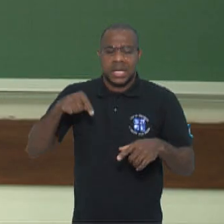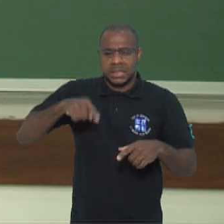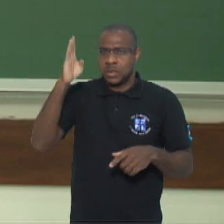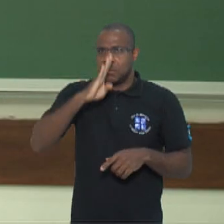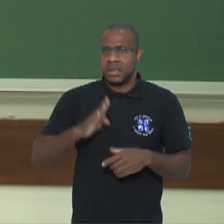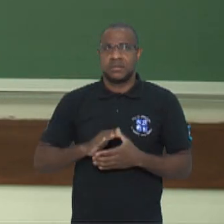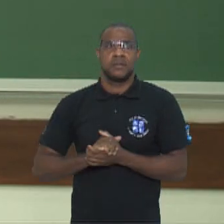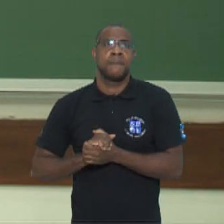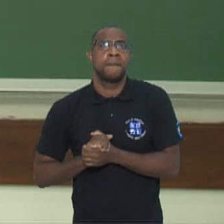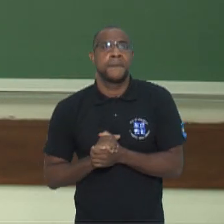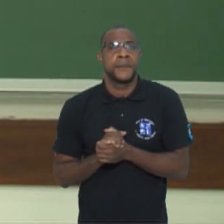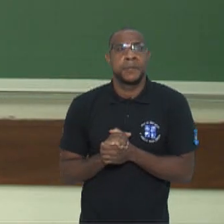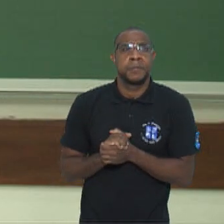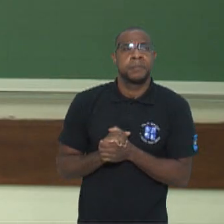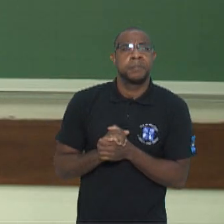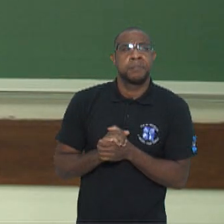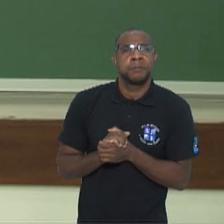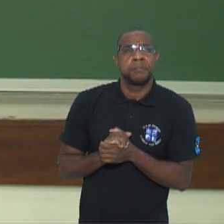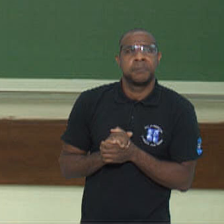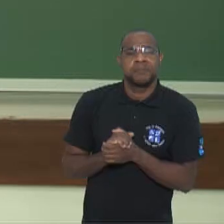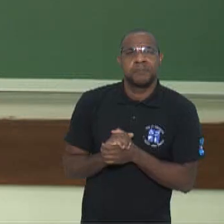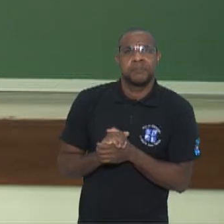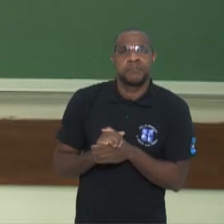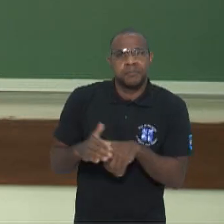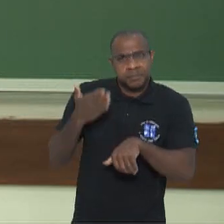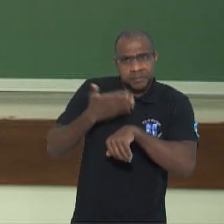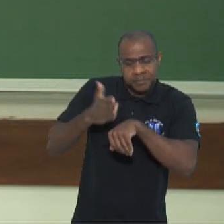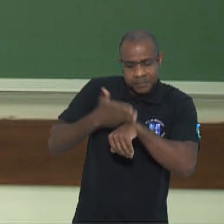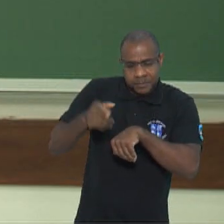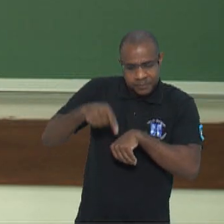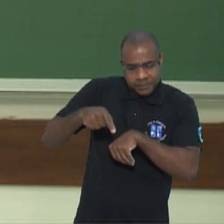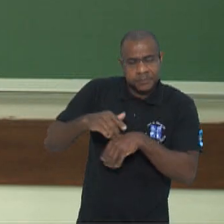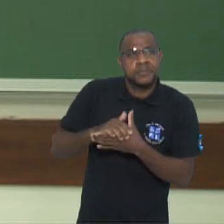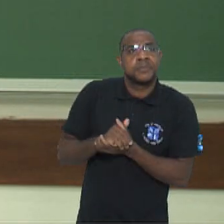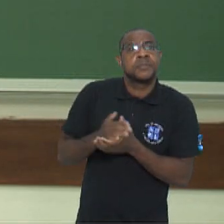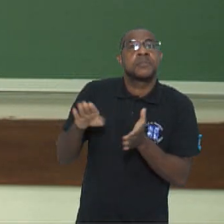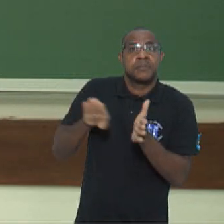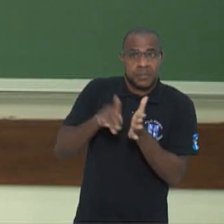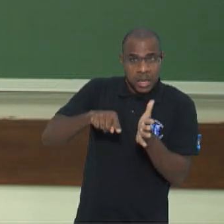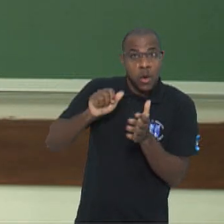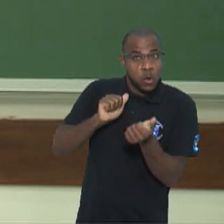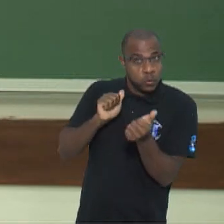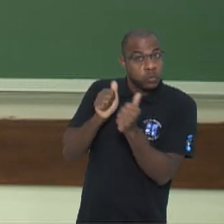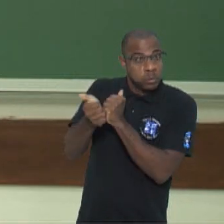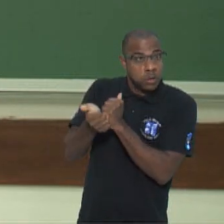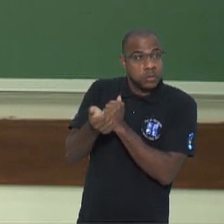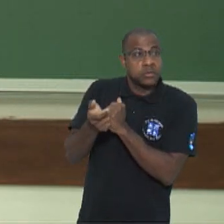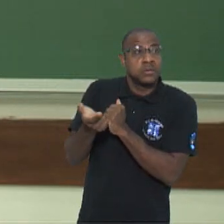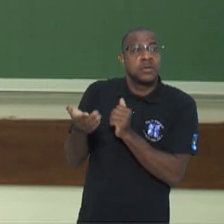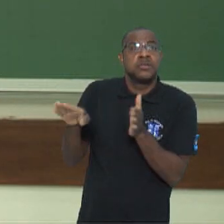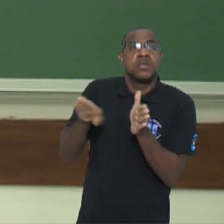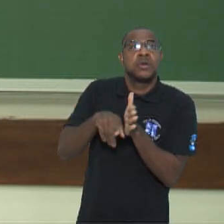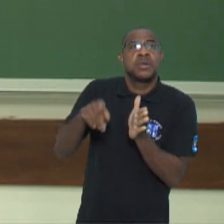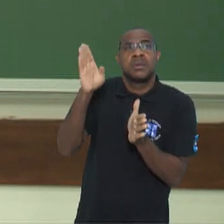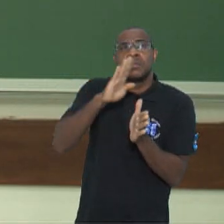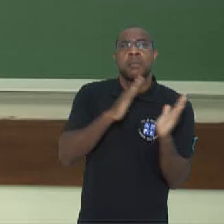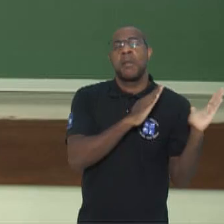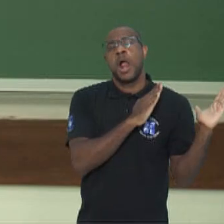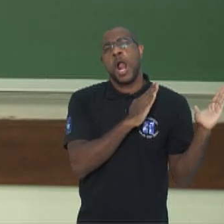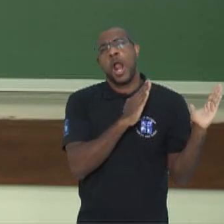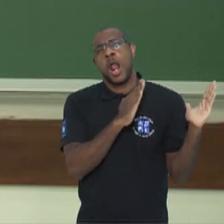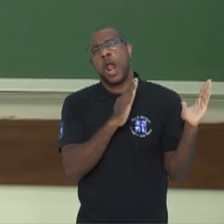Então, sabe-se que a prática do montanhismo, enquanto esporte, ela veio com o passar do